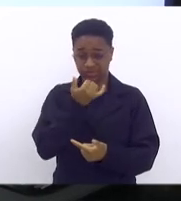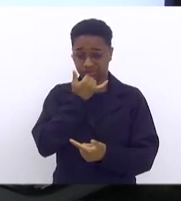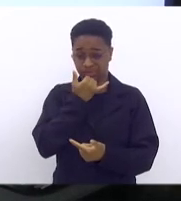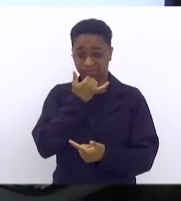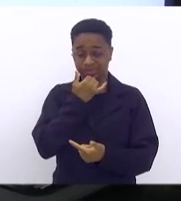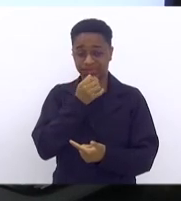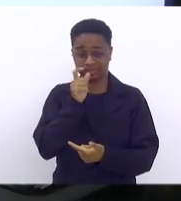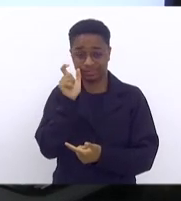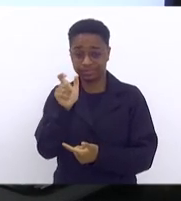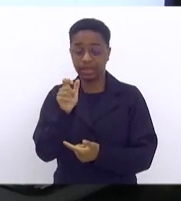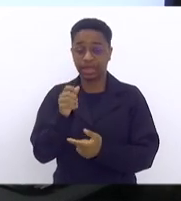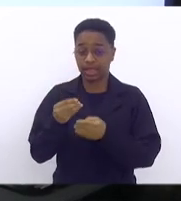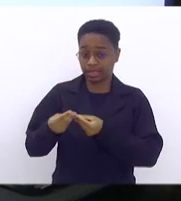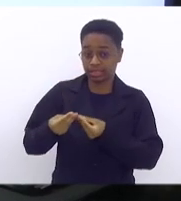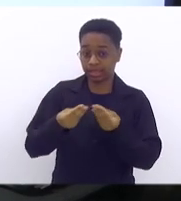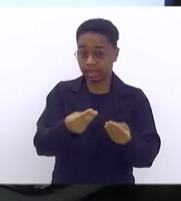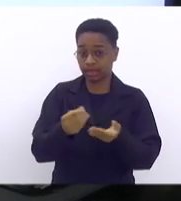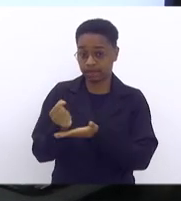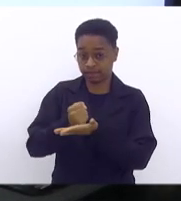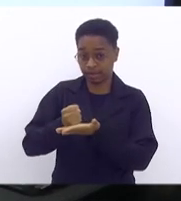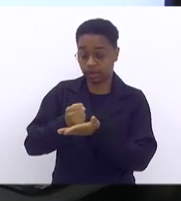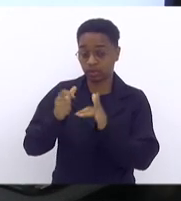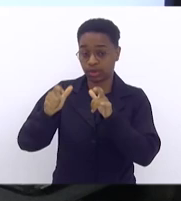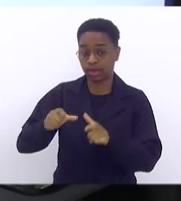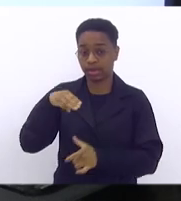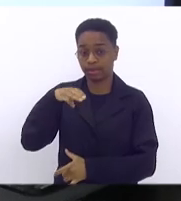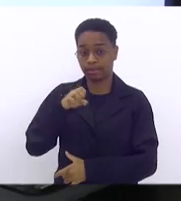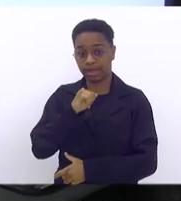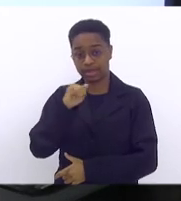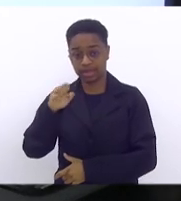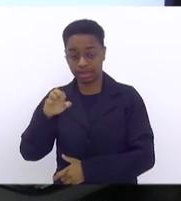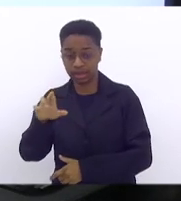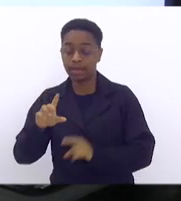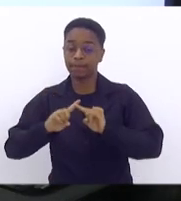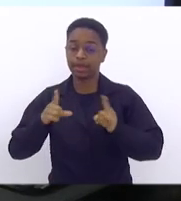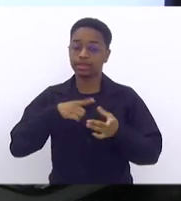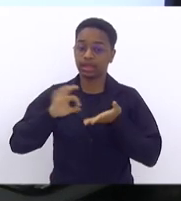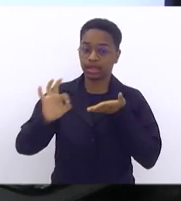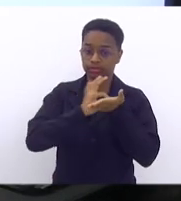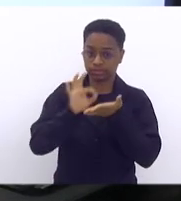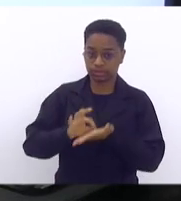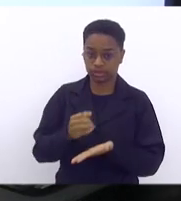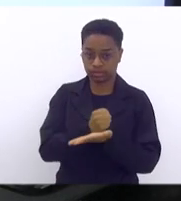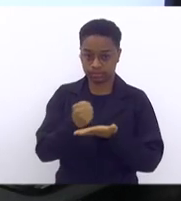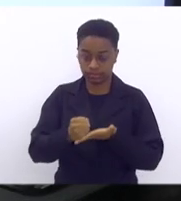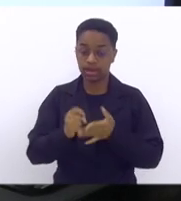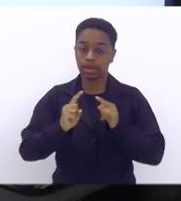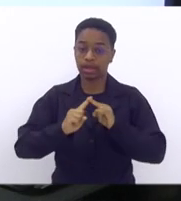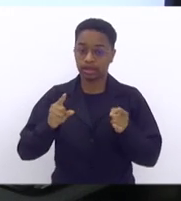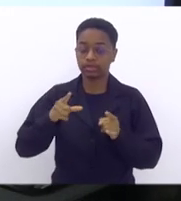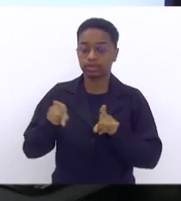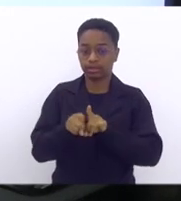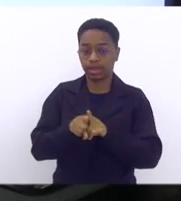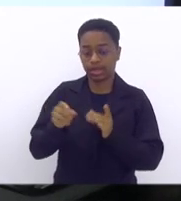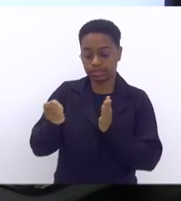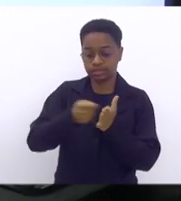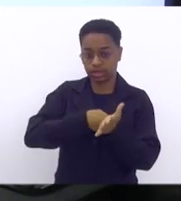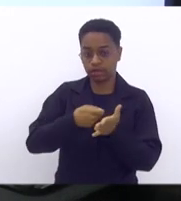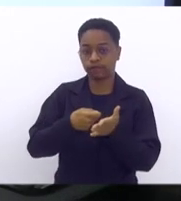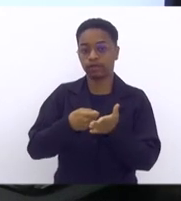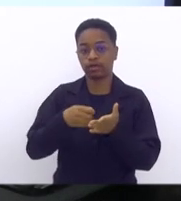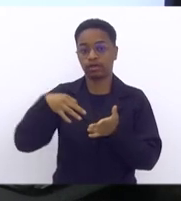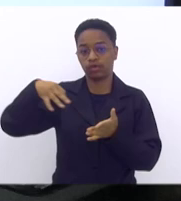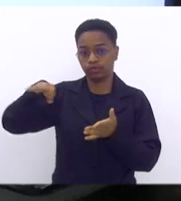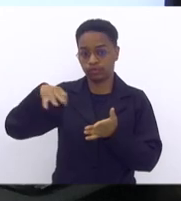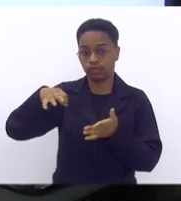entregador numa farmácia, no Meyer, mas ele trabalhava de carteira assinada, ele assinava a folha de ponto, então a gente, como defesa, apresentou a folha de ponto dele, a